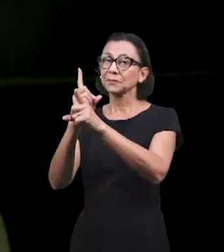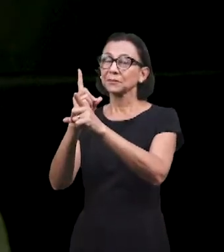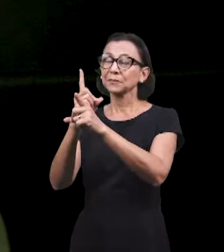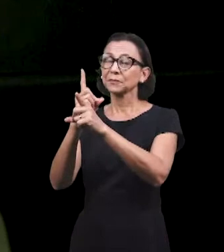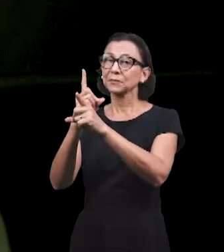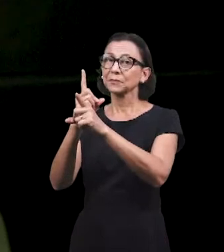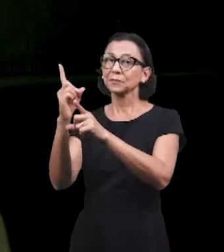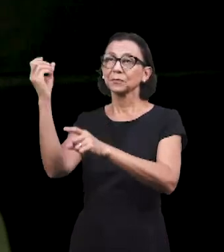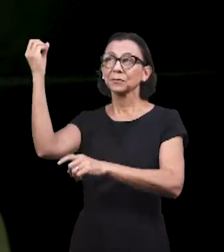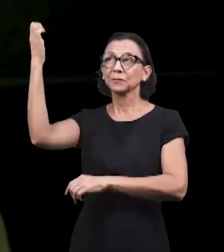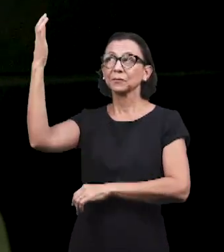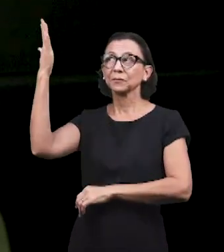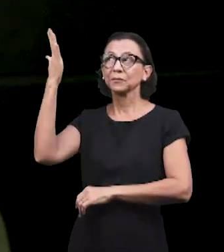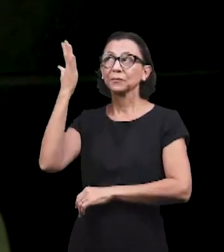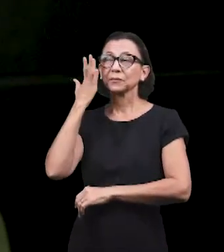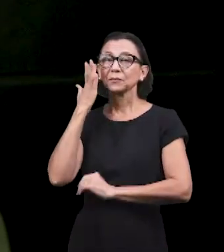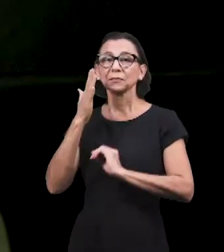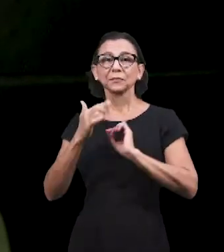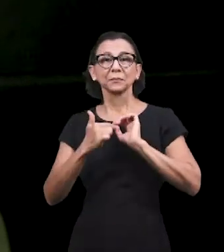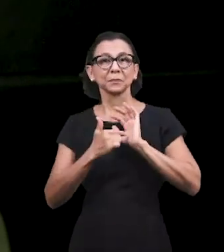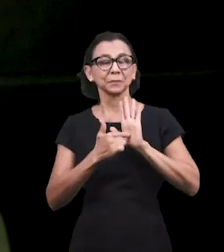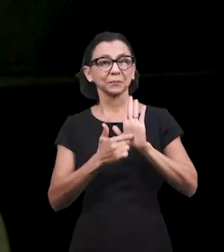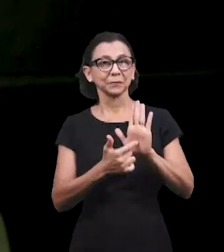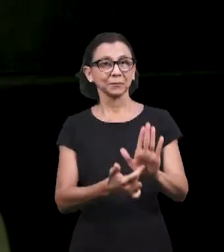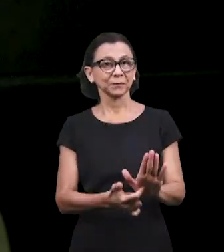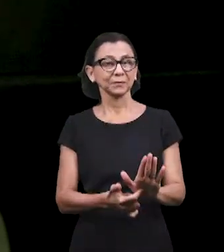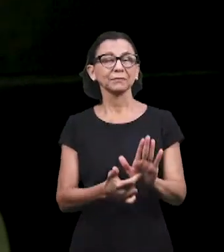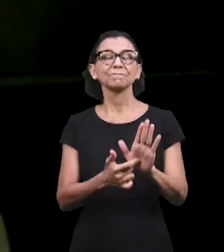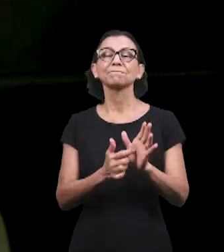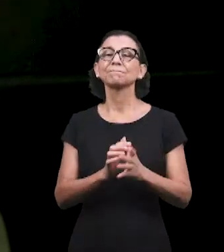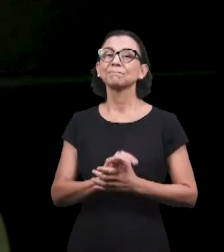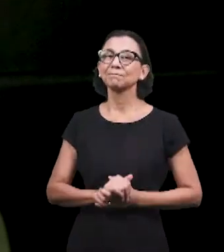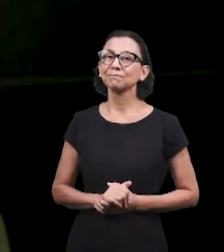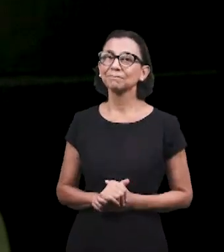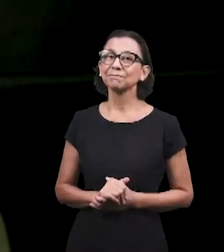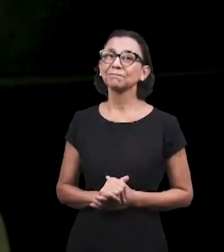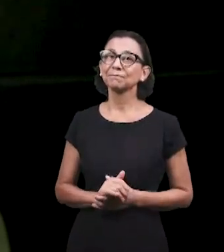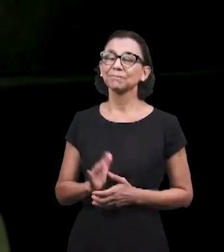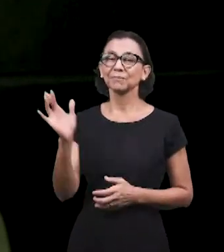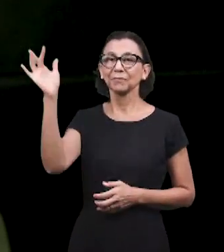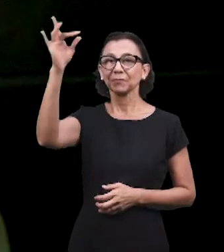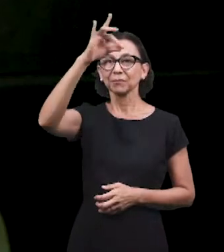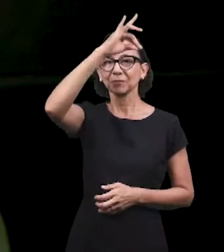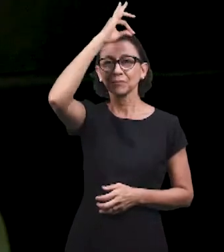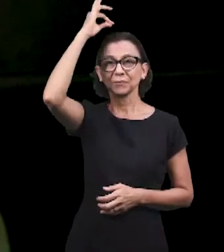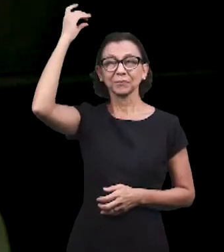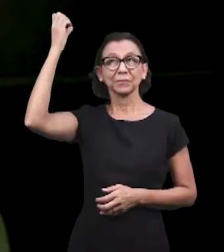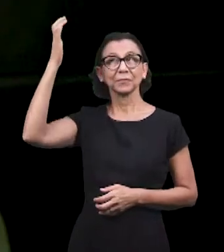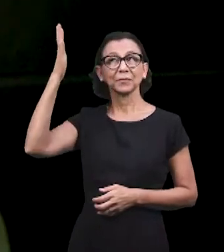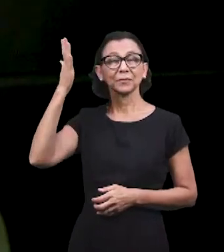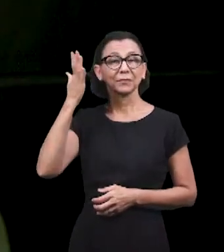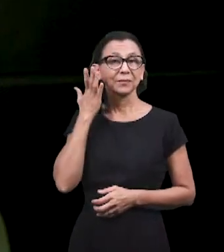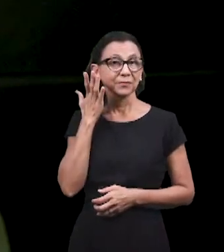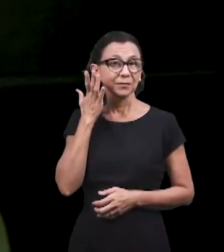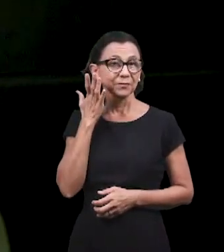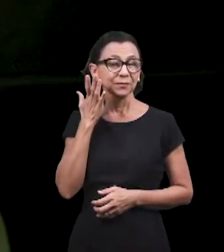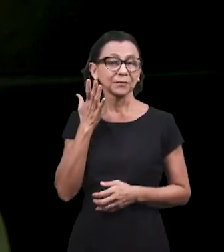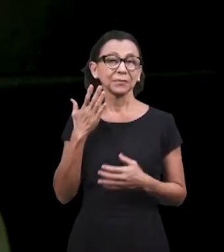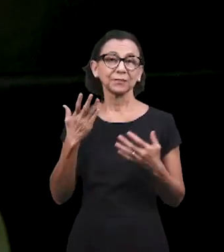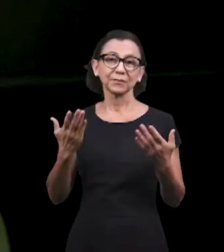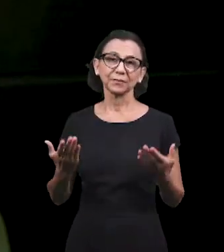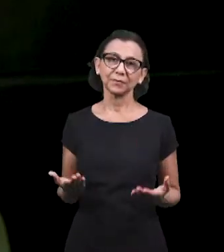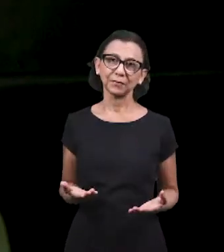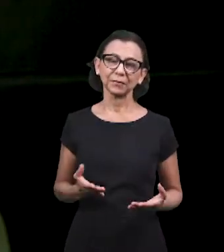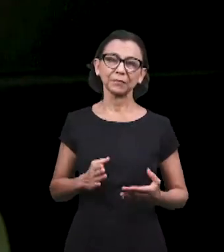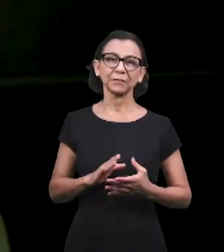Senhor revela, o Espírito Santo revela esse mistério para nós, e isso segundo aquilo que está proposto pelo Senhor,